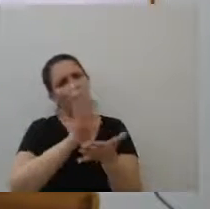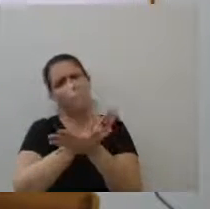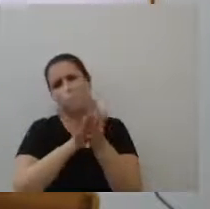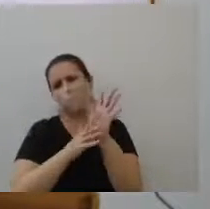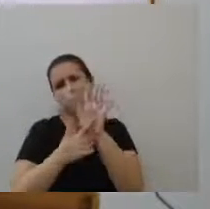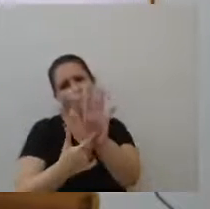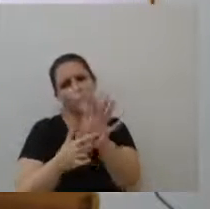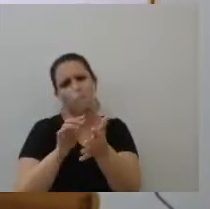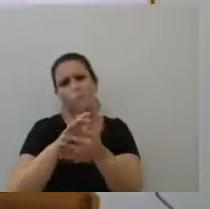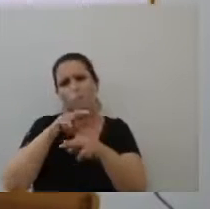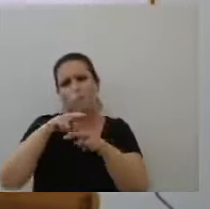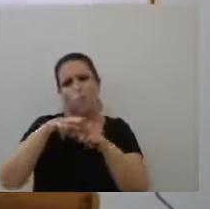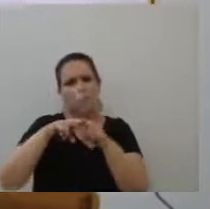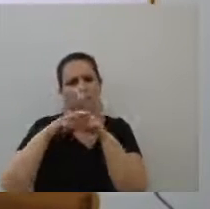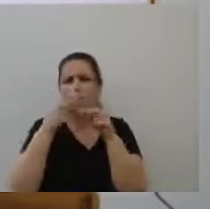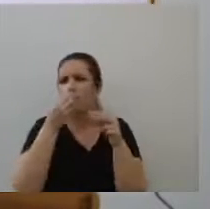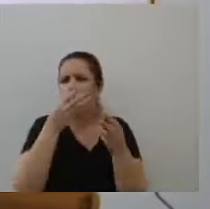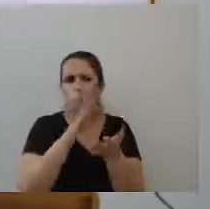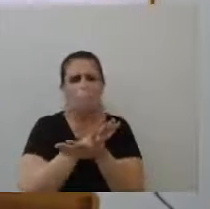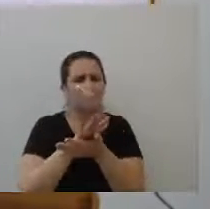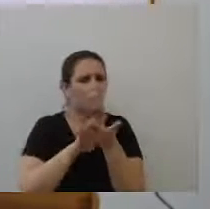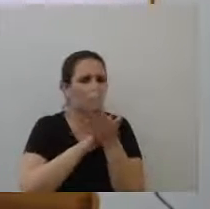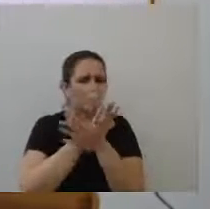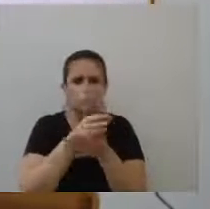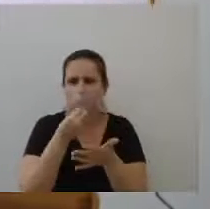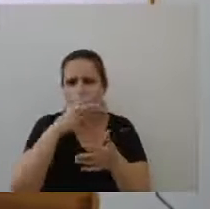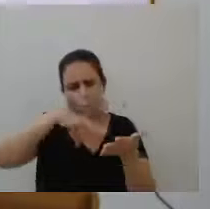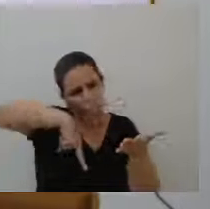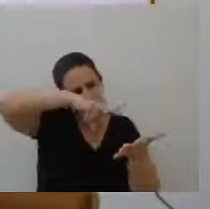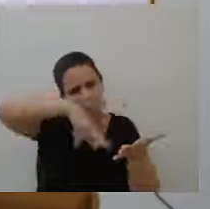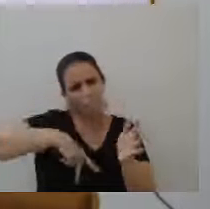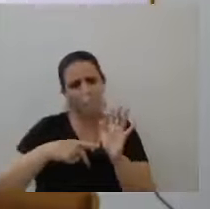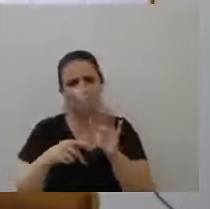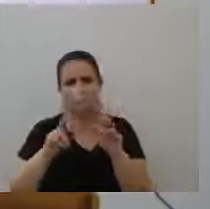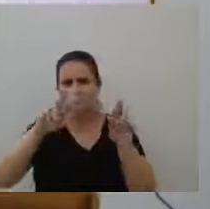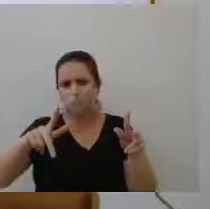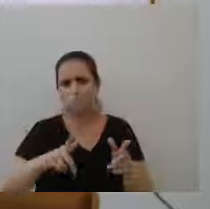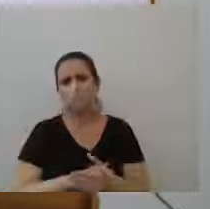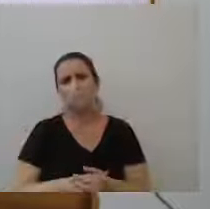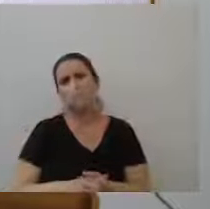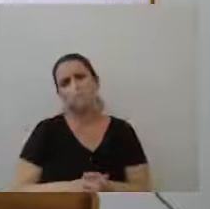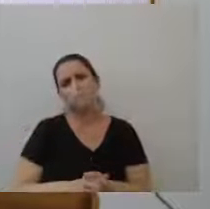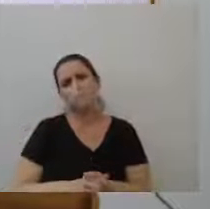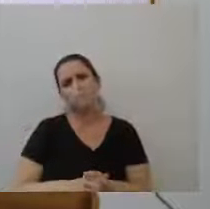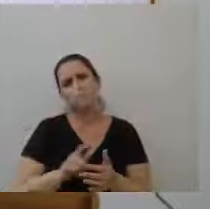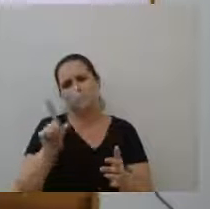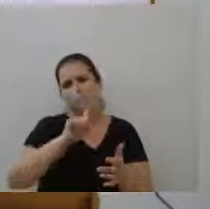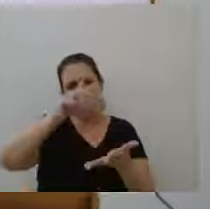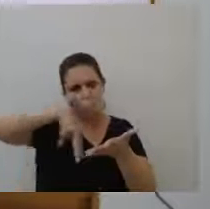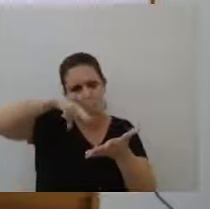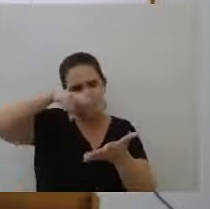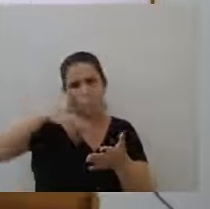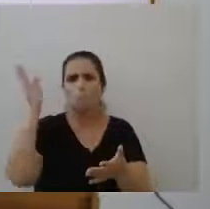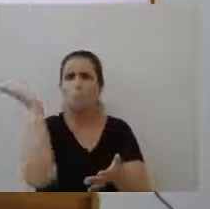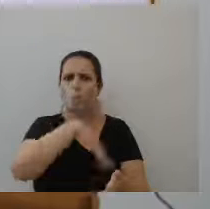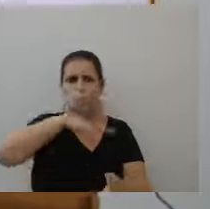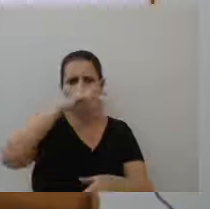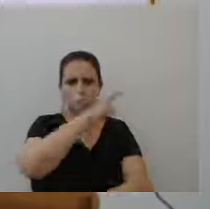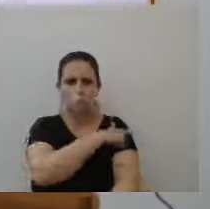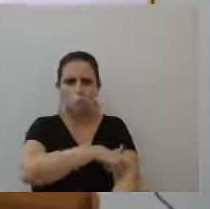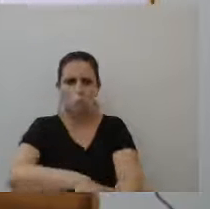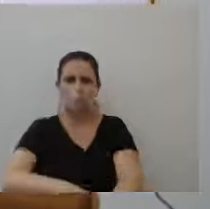escola cortada, ele pensa, opa, isso aí é uma placa que diz que eu não posso estacionar,